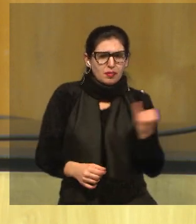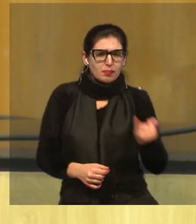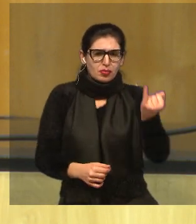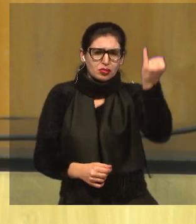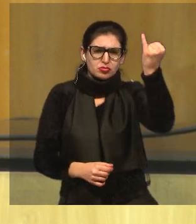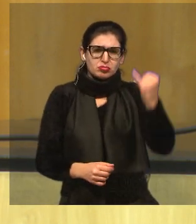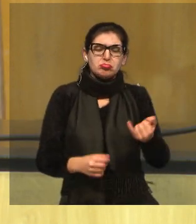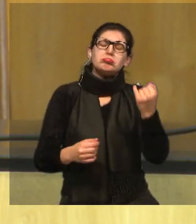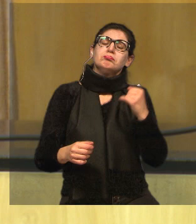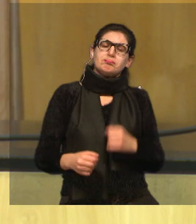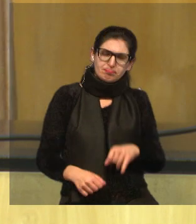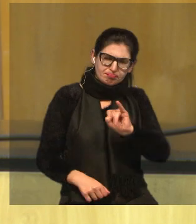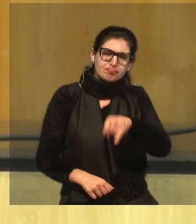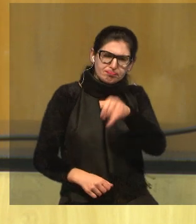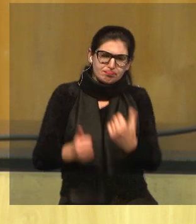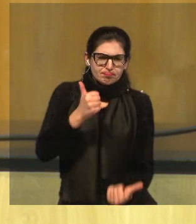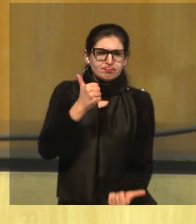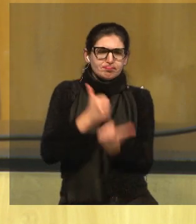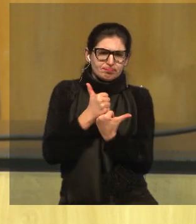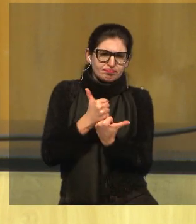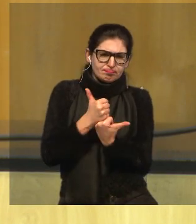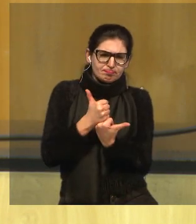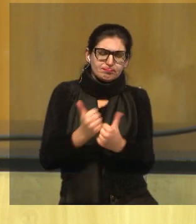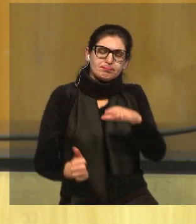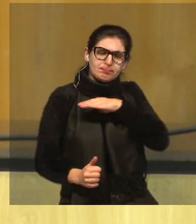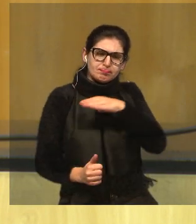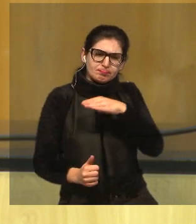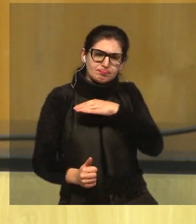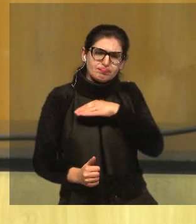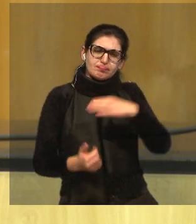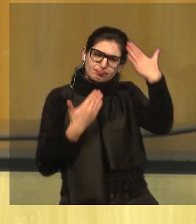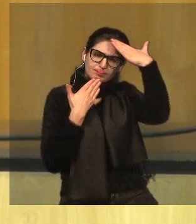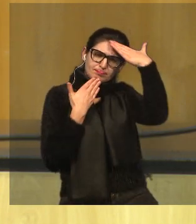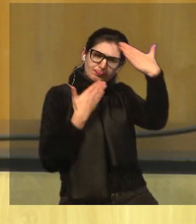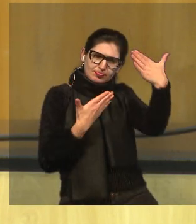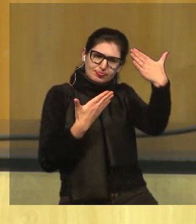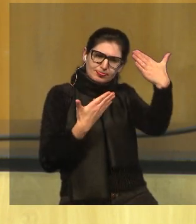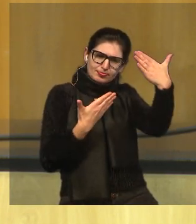nos apoiado em todas as ações aqui no município. Muito obrigada.